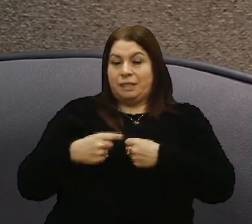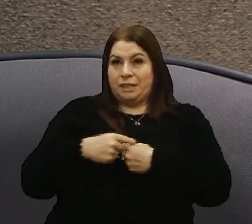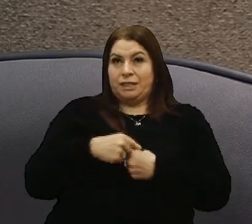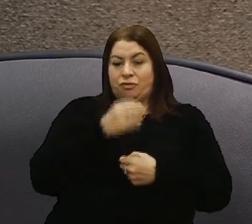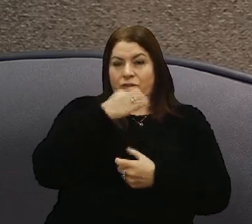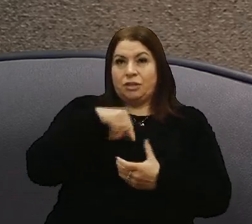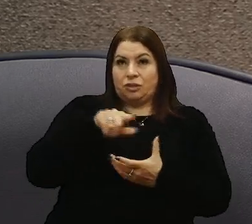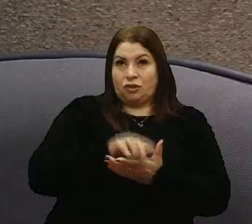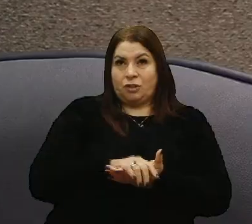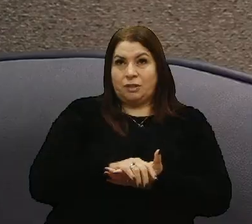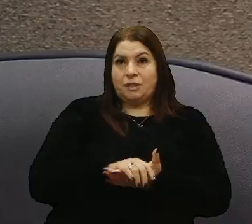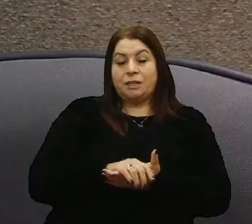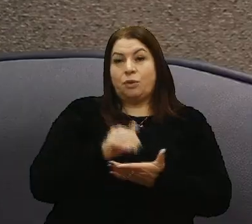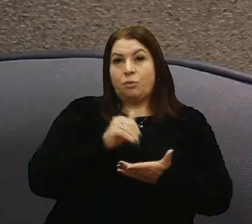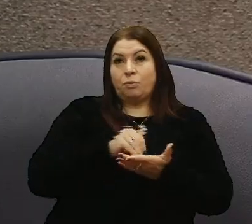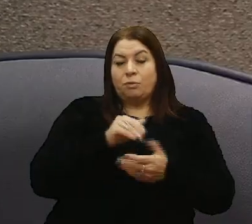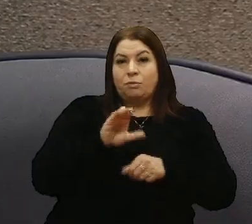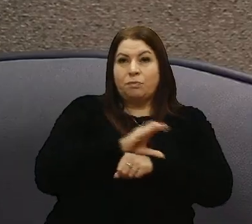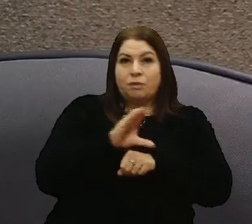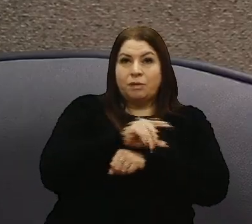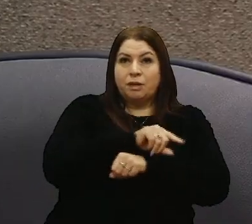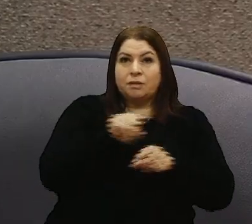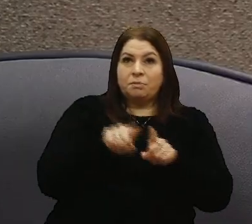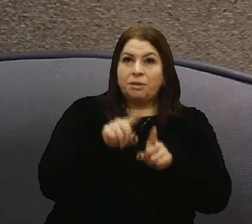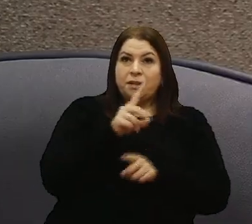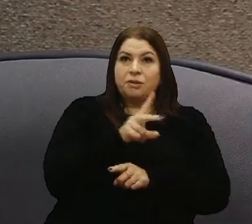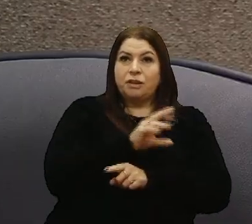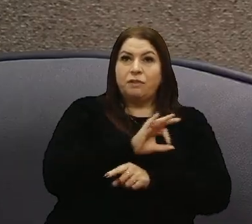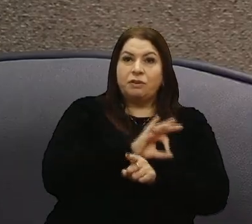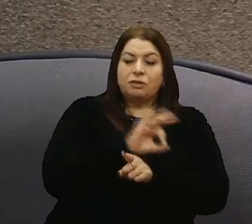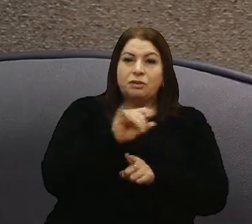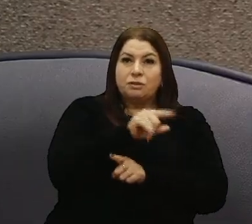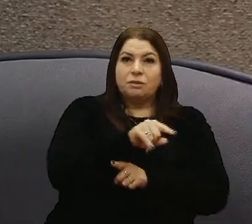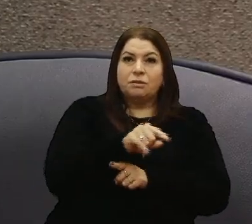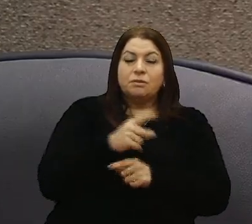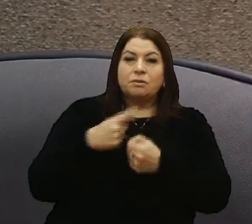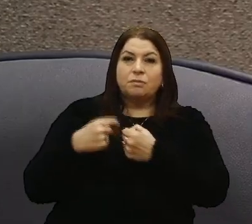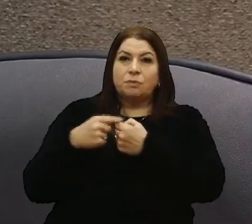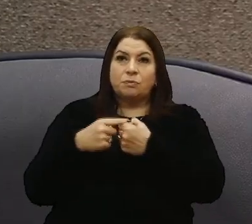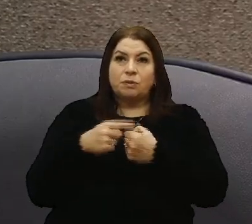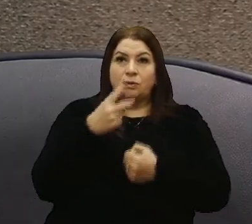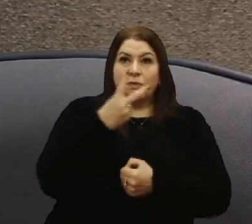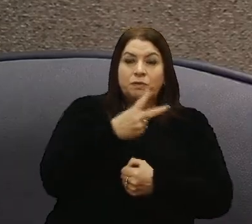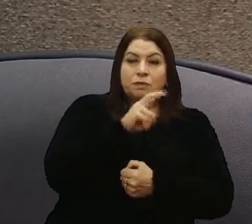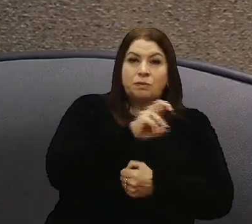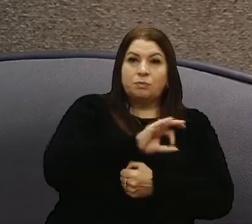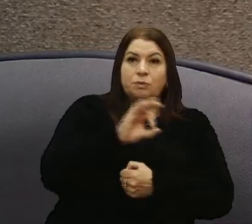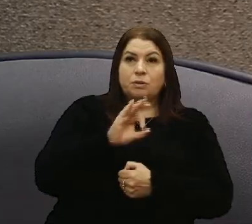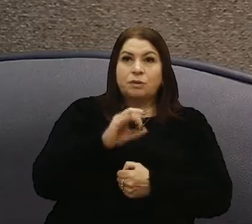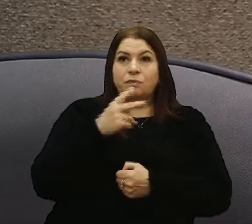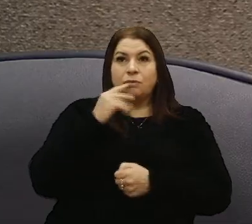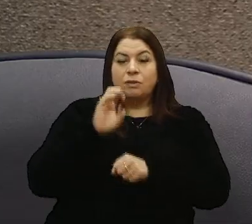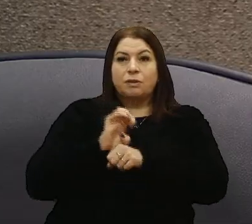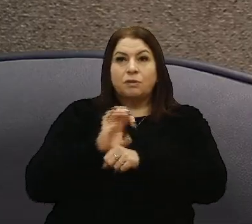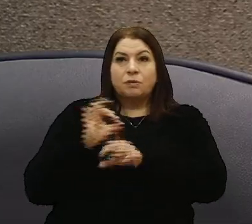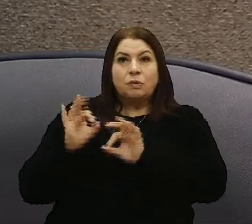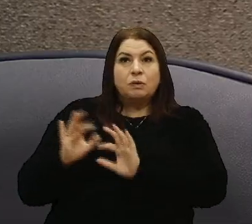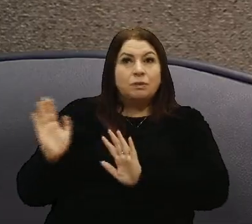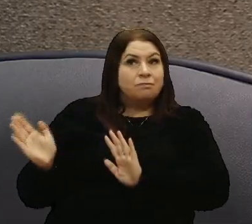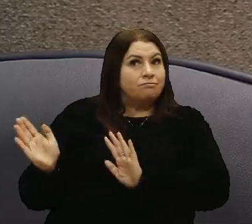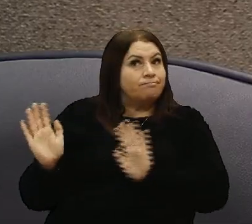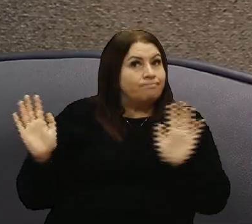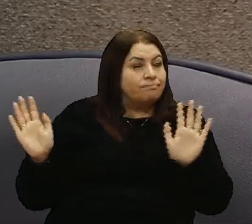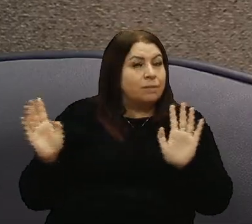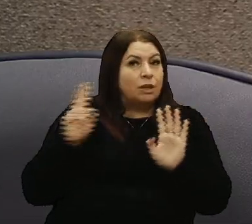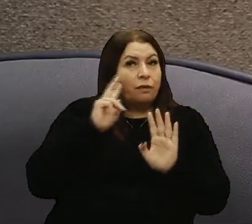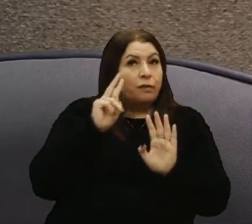Caxias do Sul, que é o mínimo constitucional, que é os 12%. Daí o município investe 25% e dizendo que o Estado está tudo certo. Então, a gente